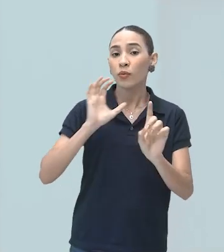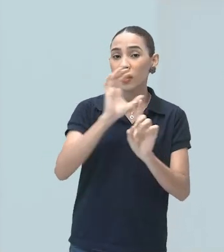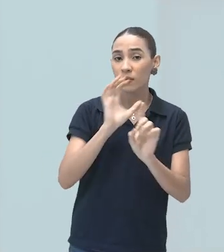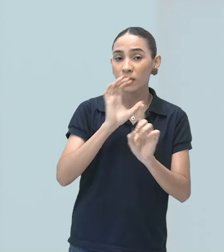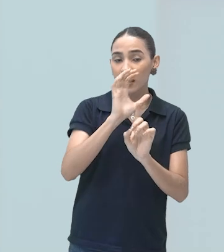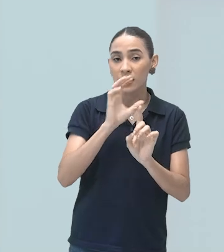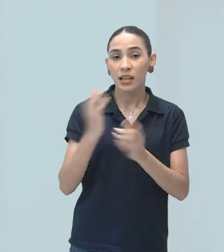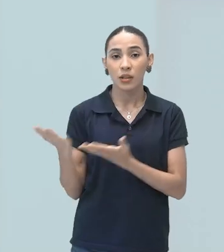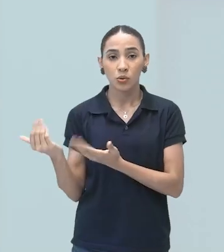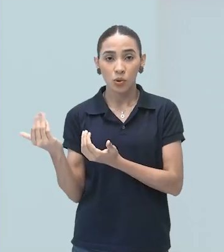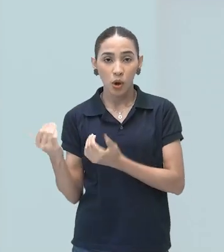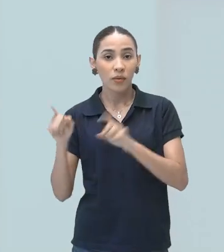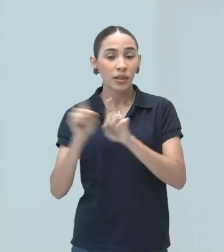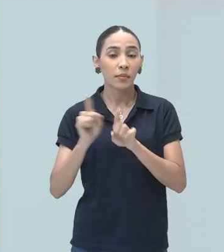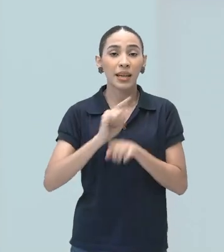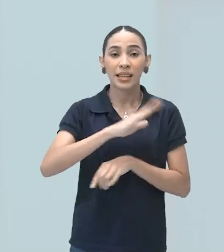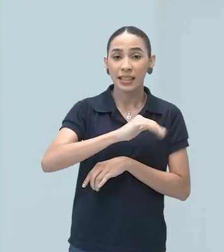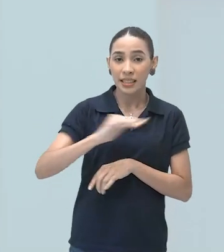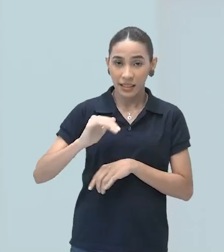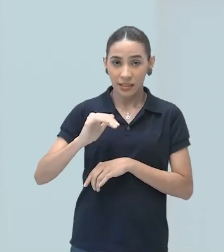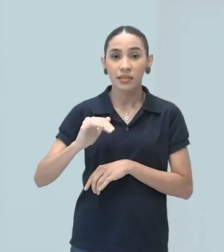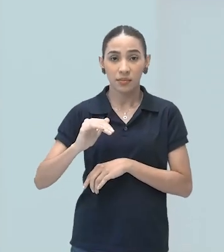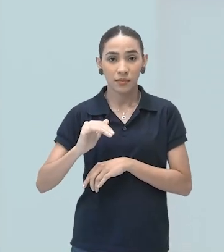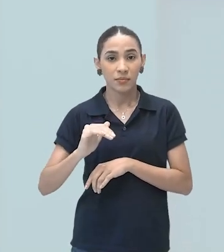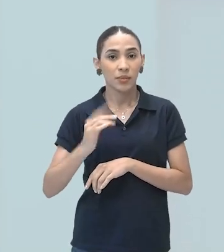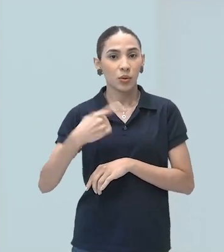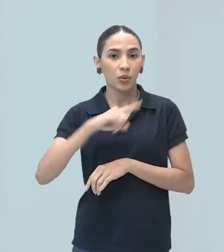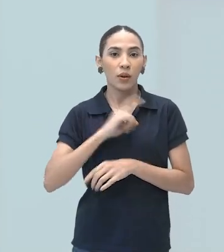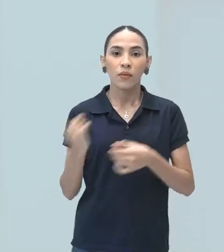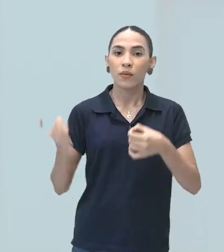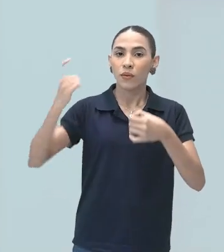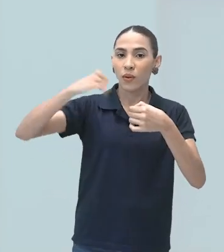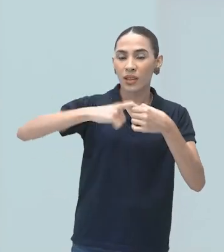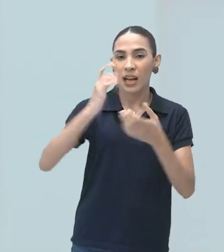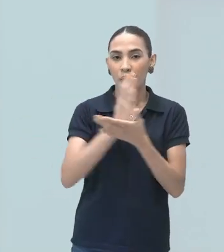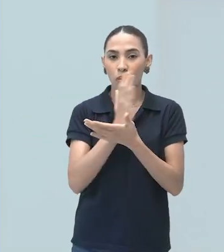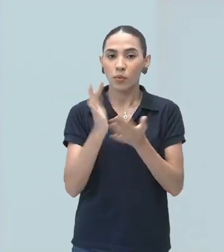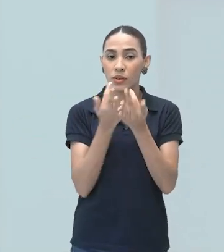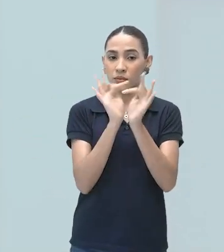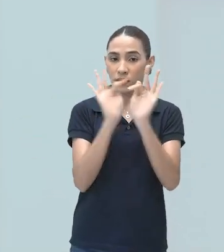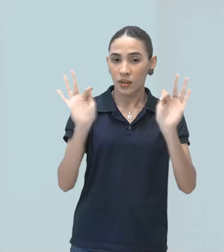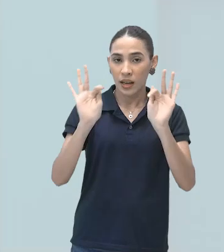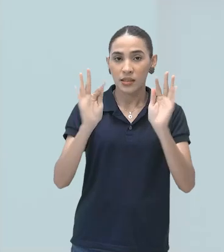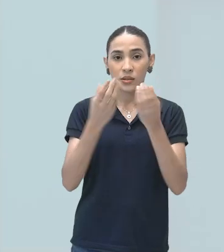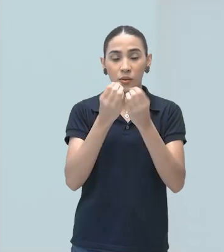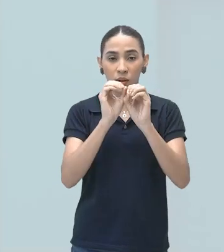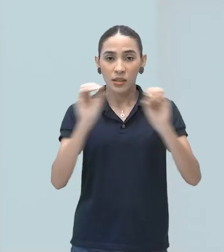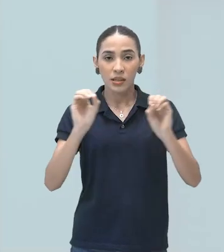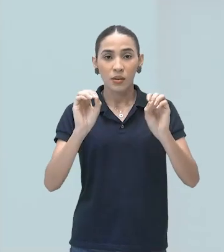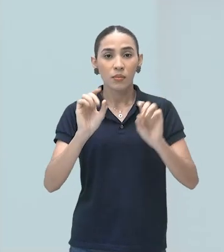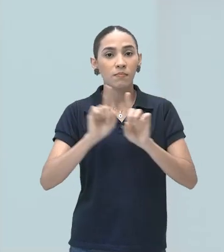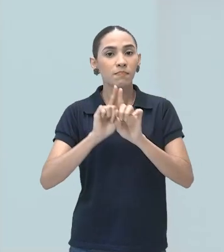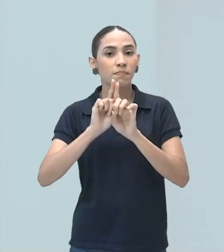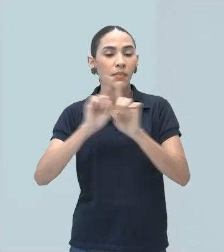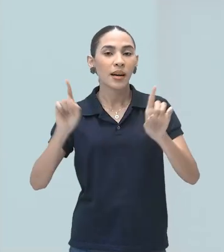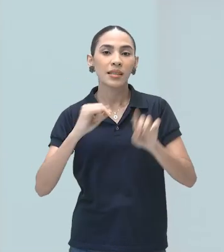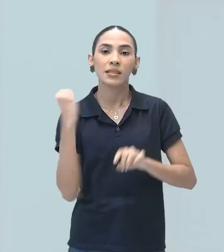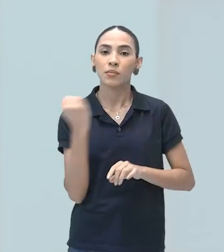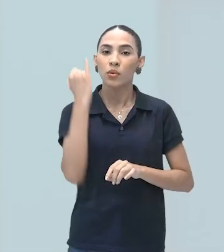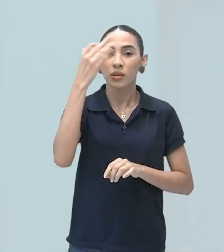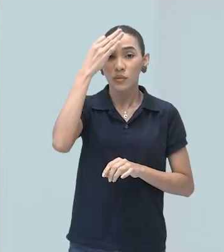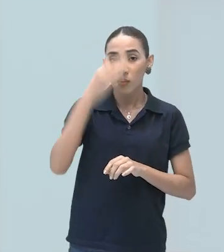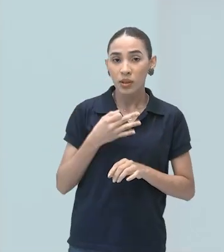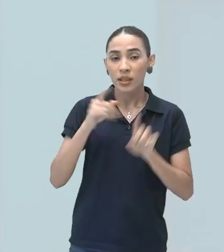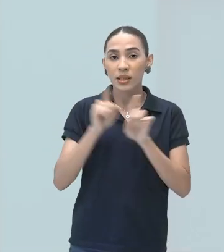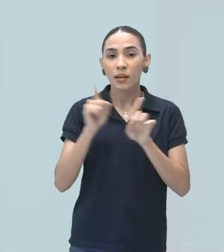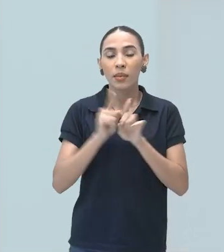jovens e crianças e adolescentes. A gente vai voltar um pouquinho a algumas frases, algumas orações, mas é importante a gente compreender um